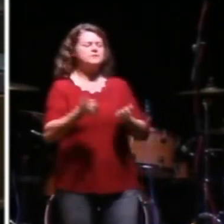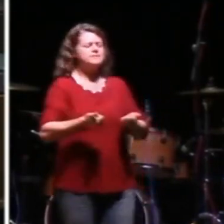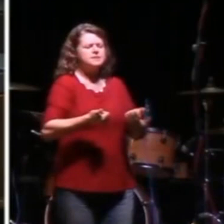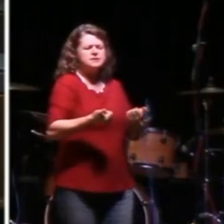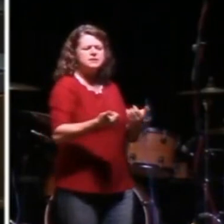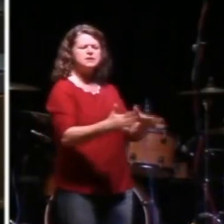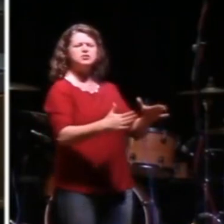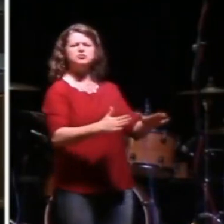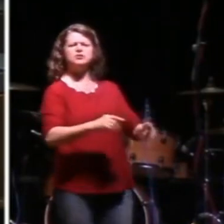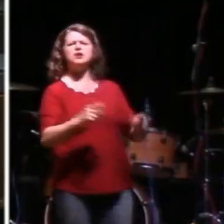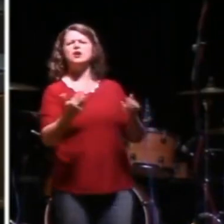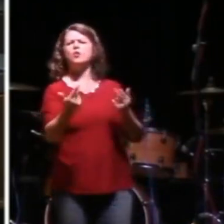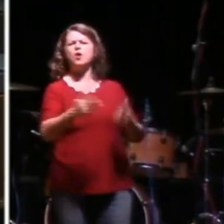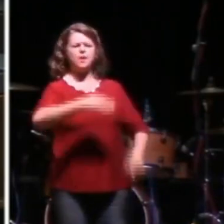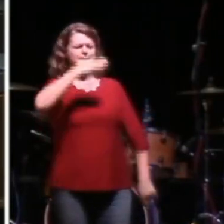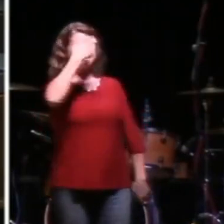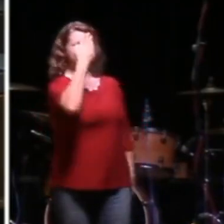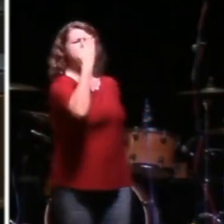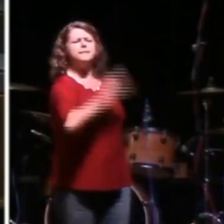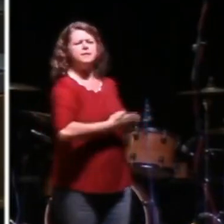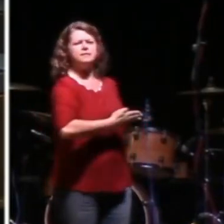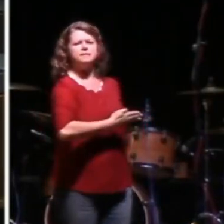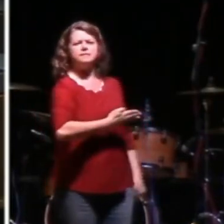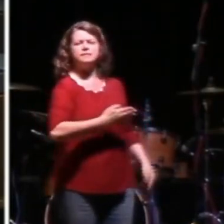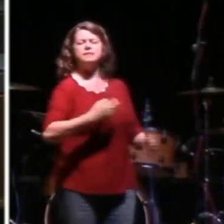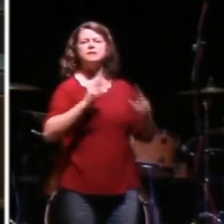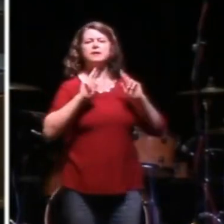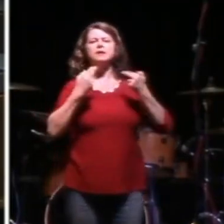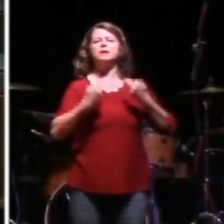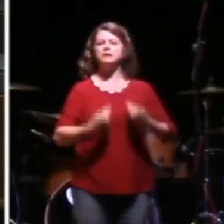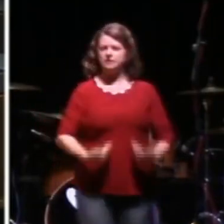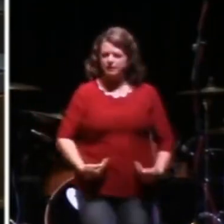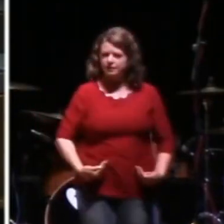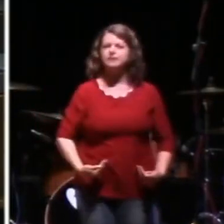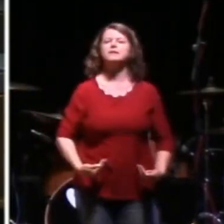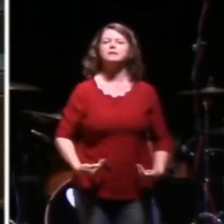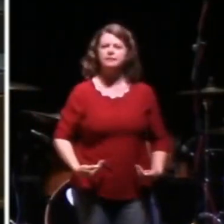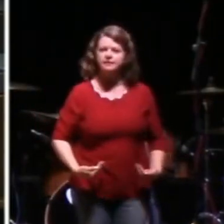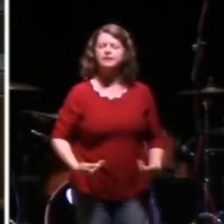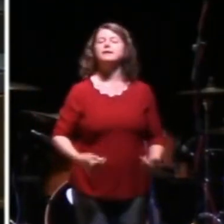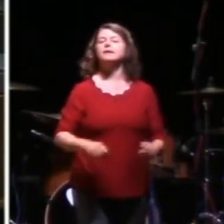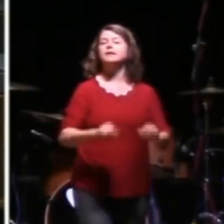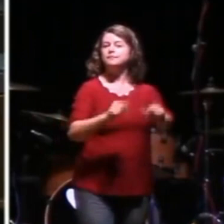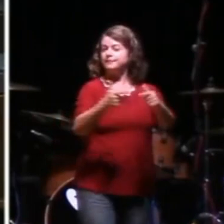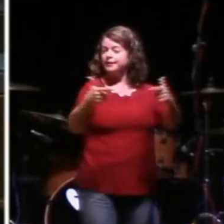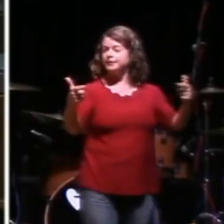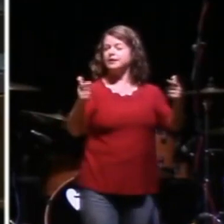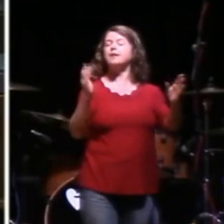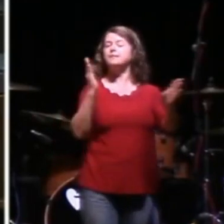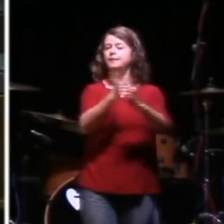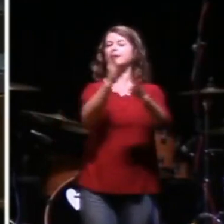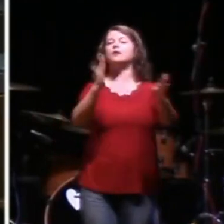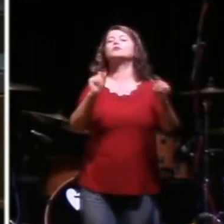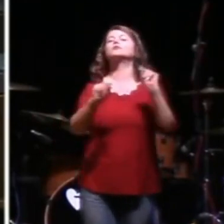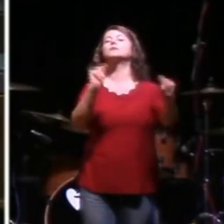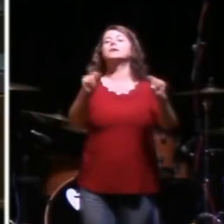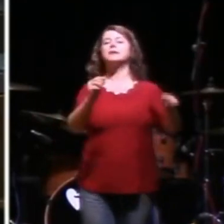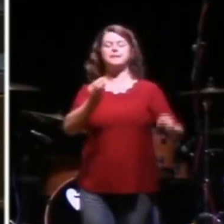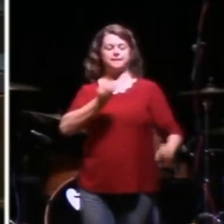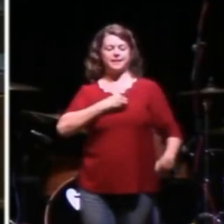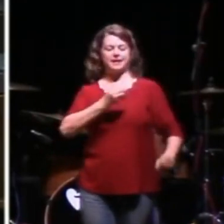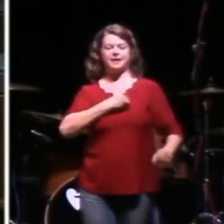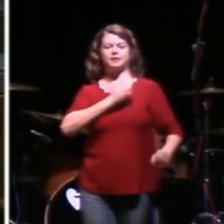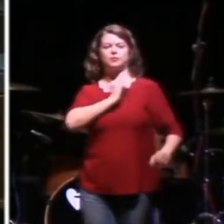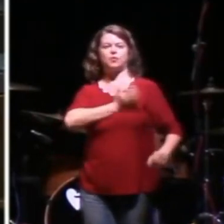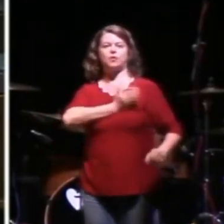confronta humanidade e normalmente é por causa do pecado e da dureza do coração do homem